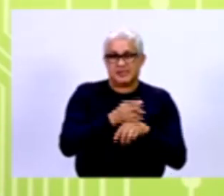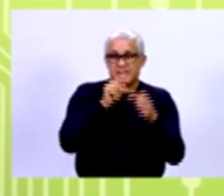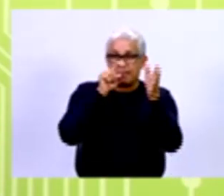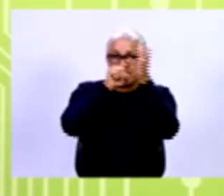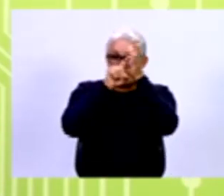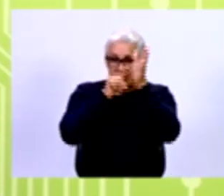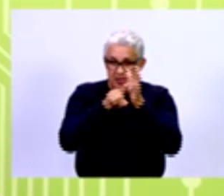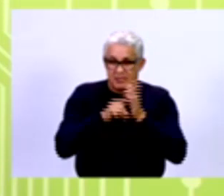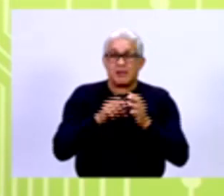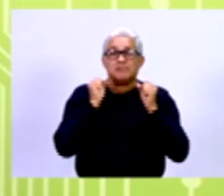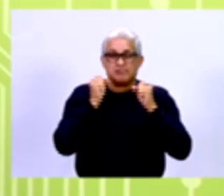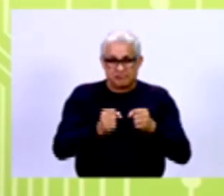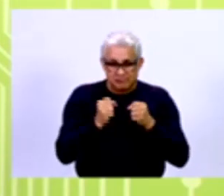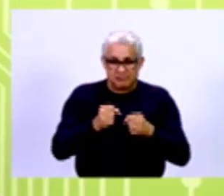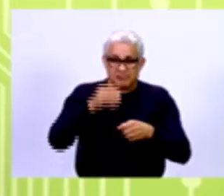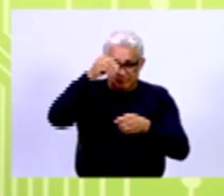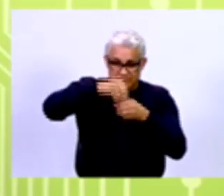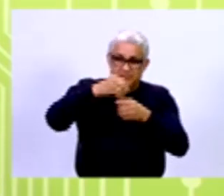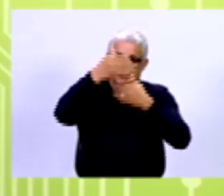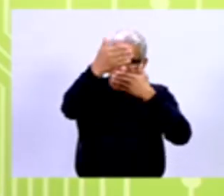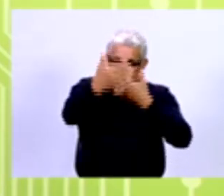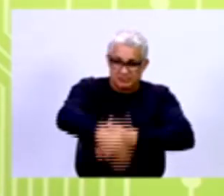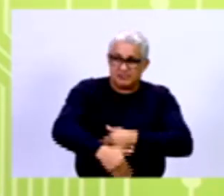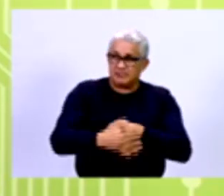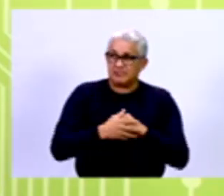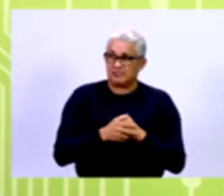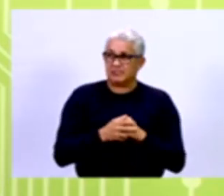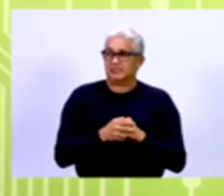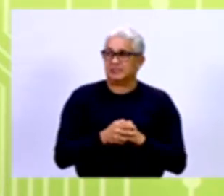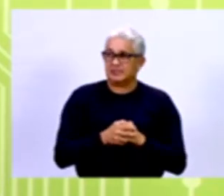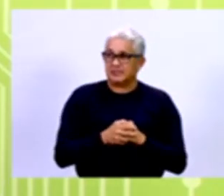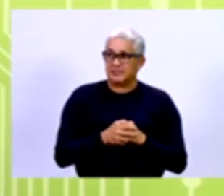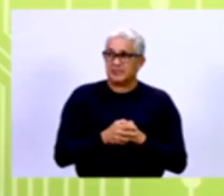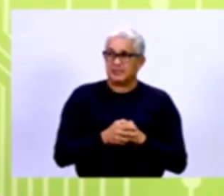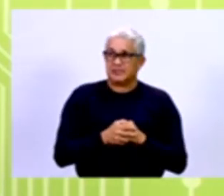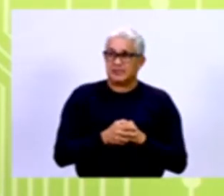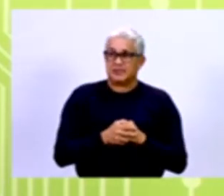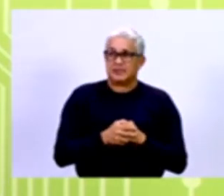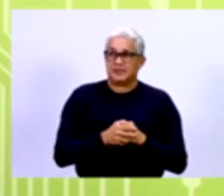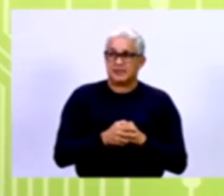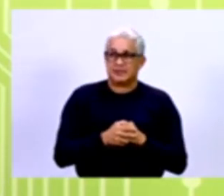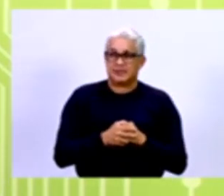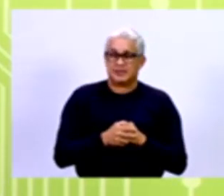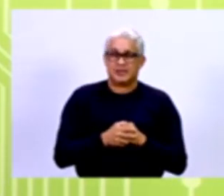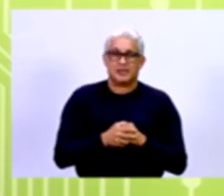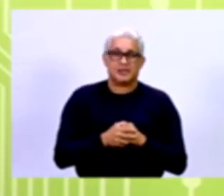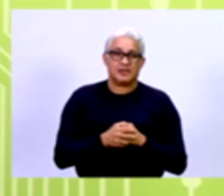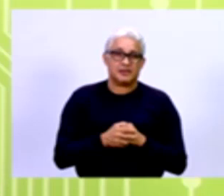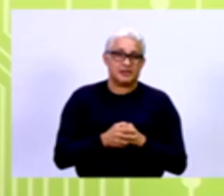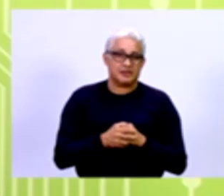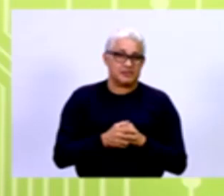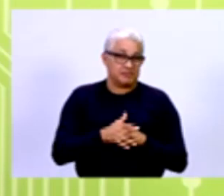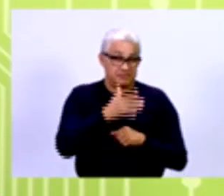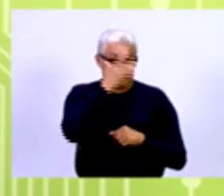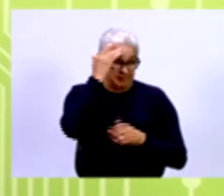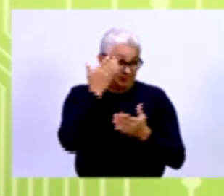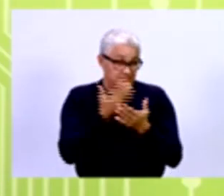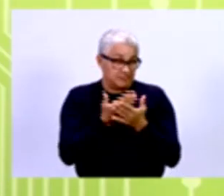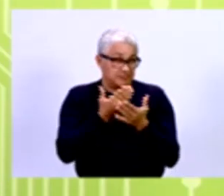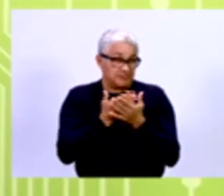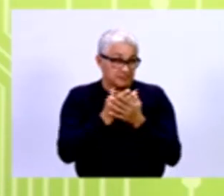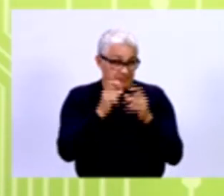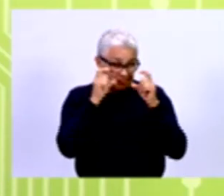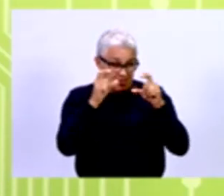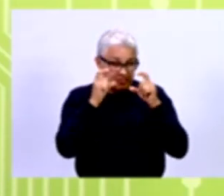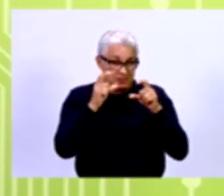podem cair, né? E aí, essas questões, quem estava ligado vai matar numa boa, não